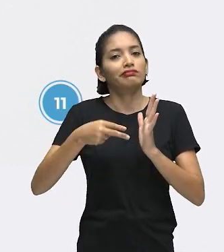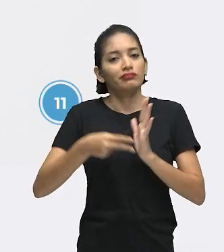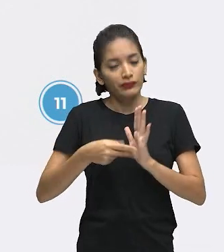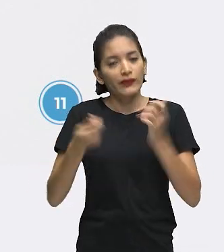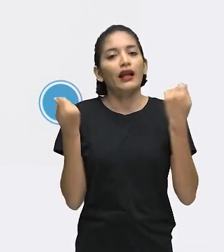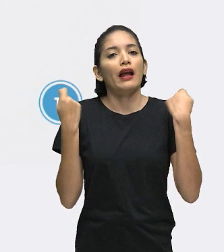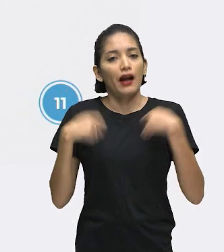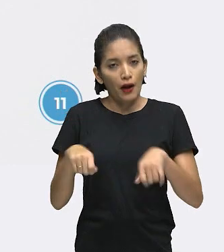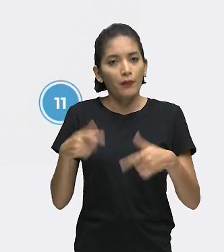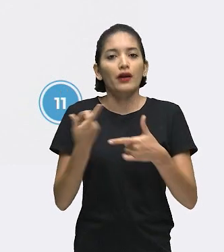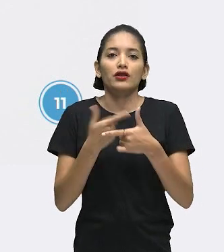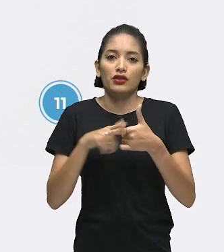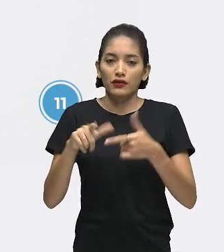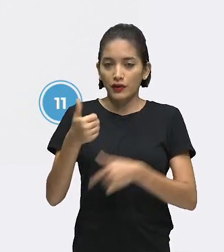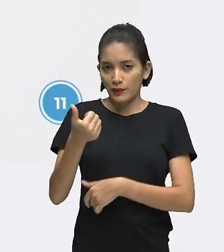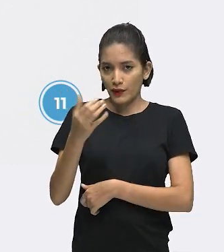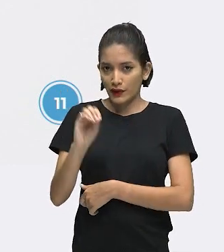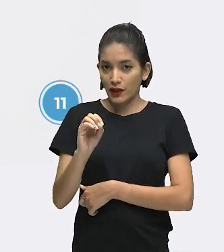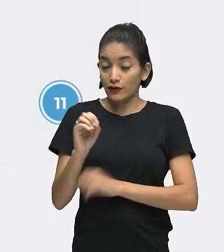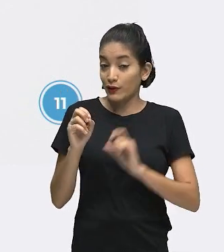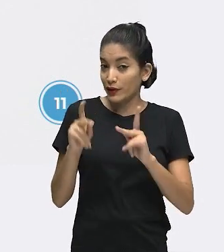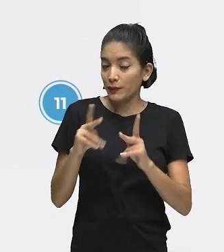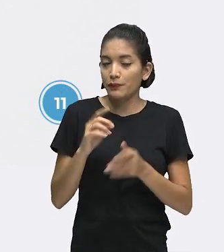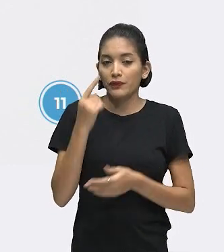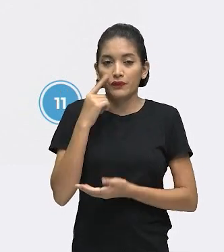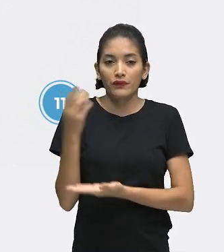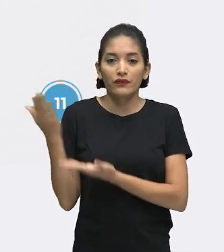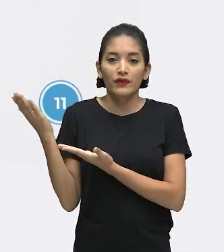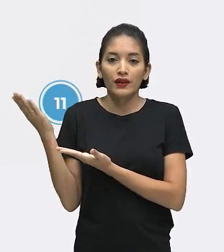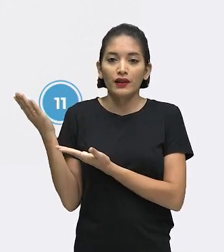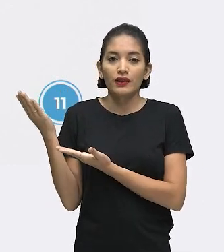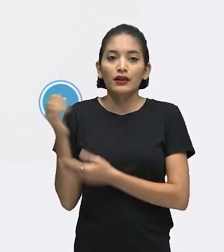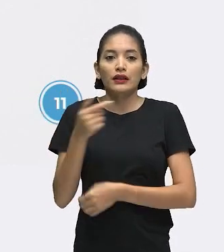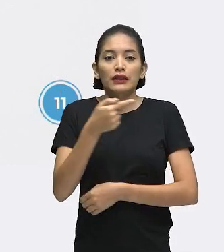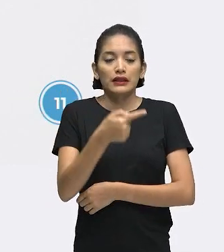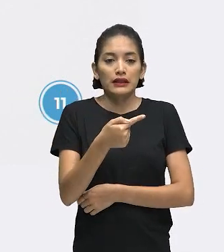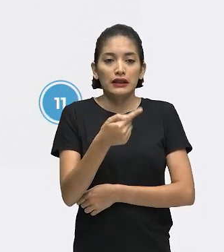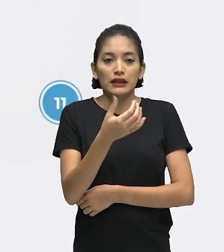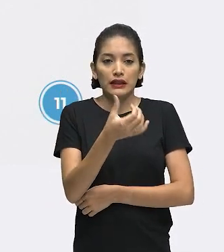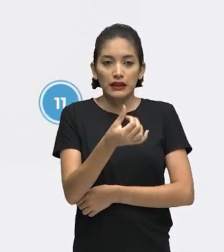é divisível por 10. Temos aqui o valor